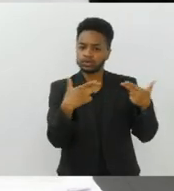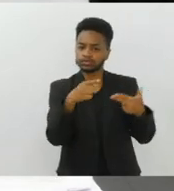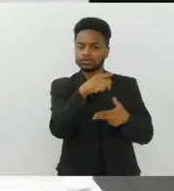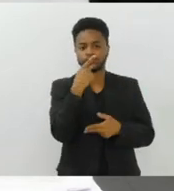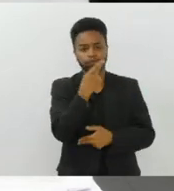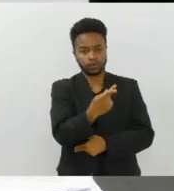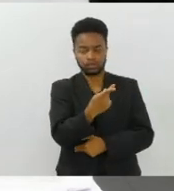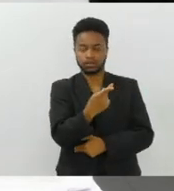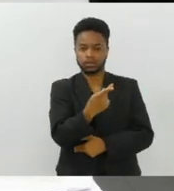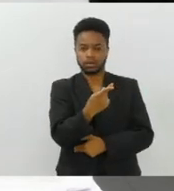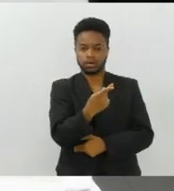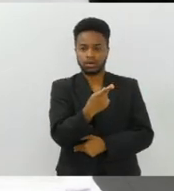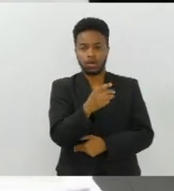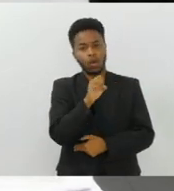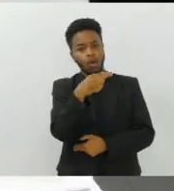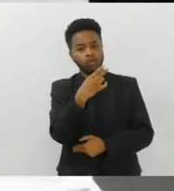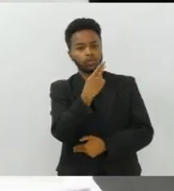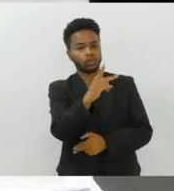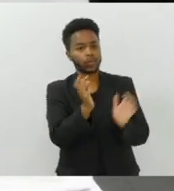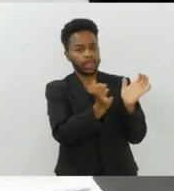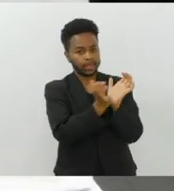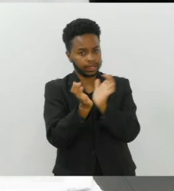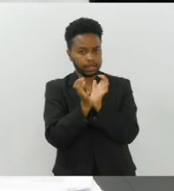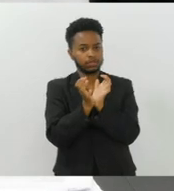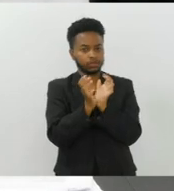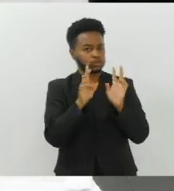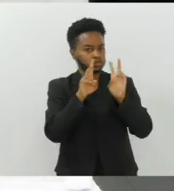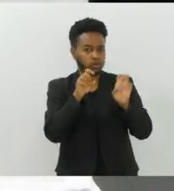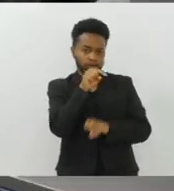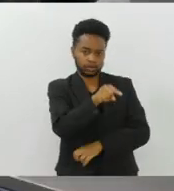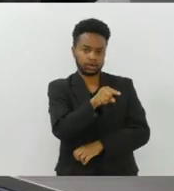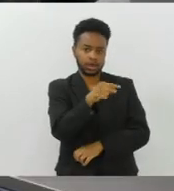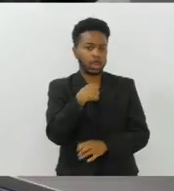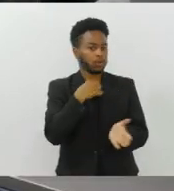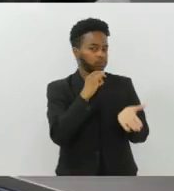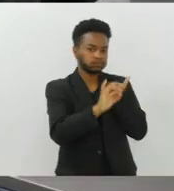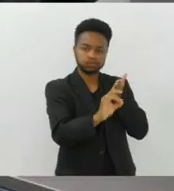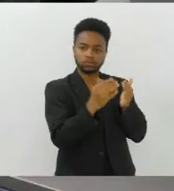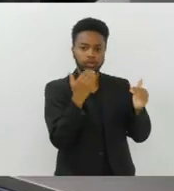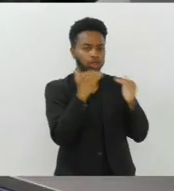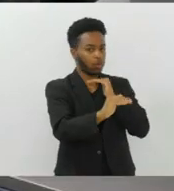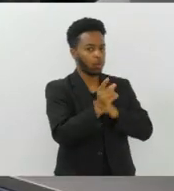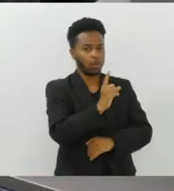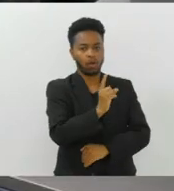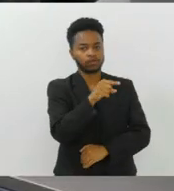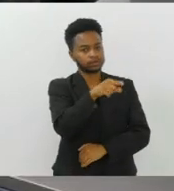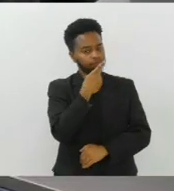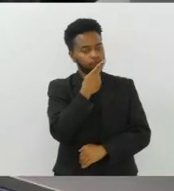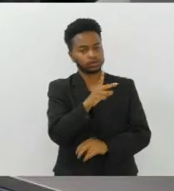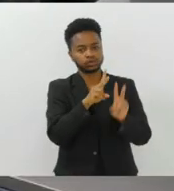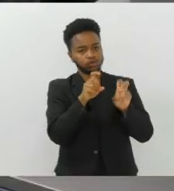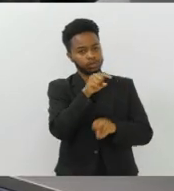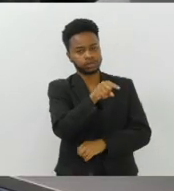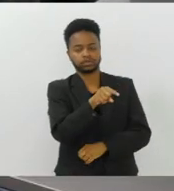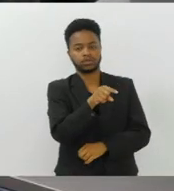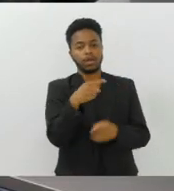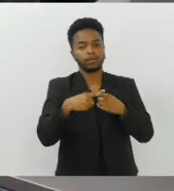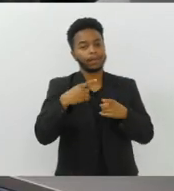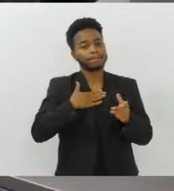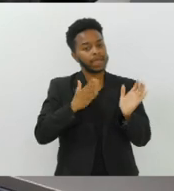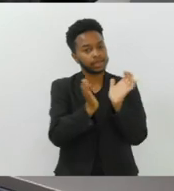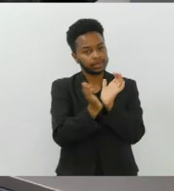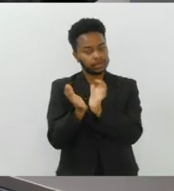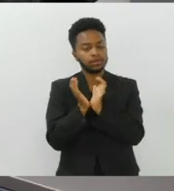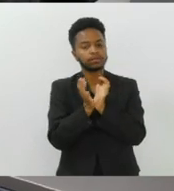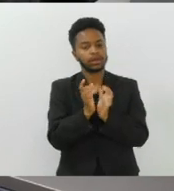Júlio, ou de sua equipe, nesse sentido. Repudio qualquer insinuação nesse sentido. A minha equipe